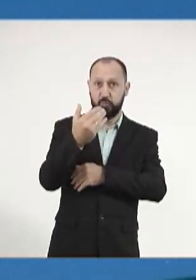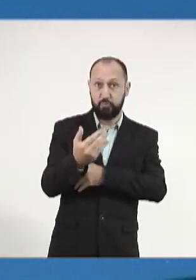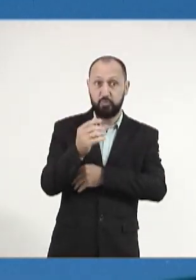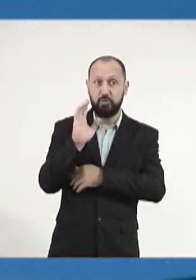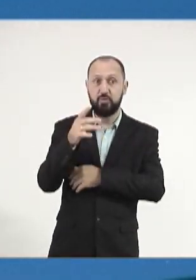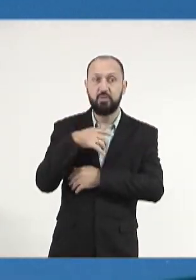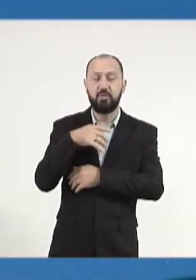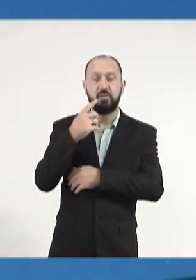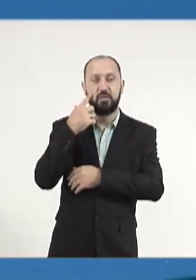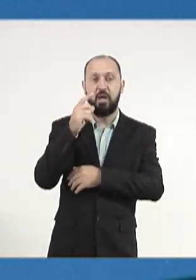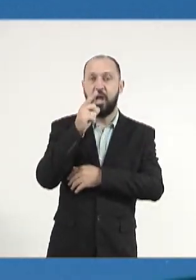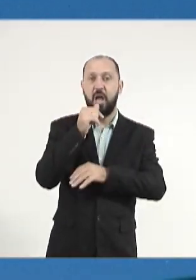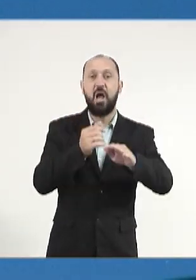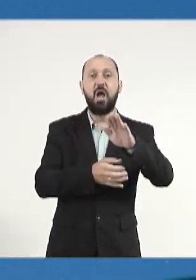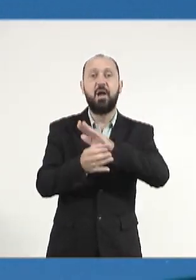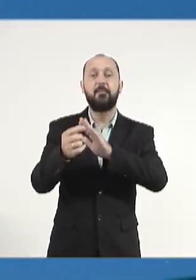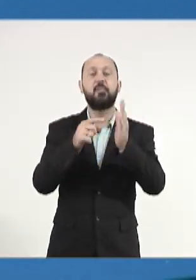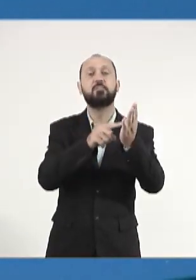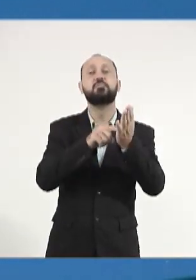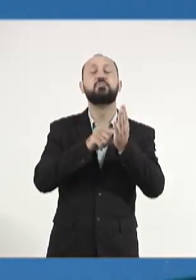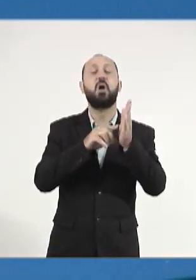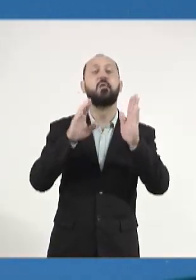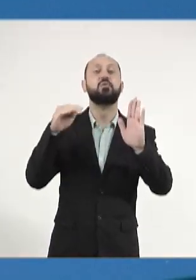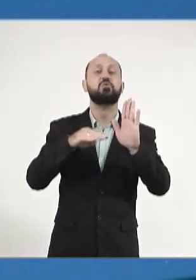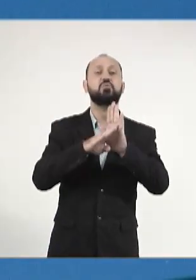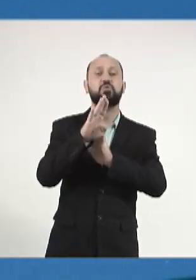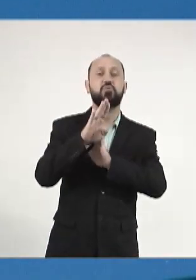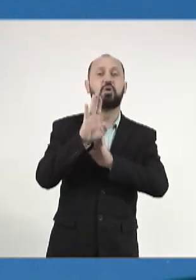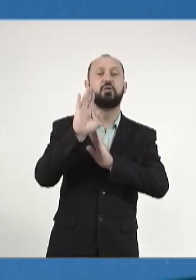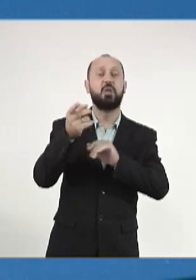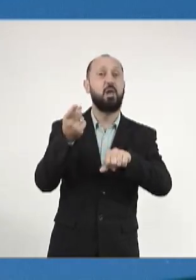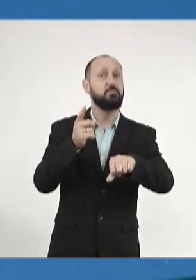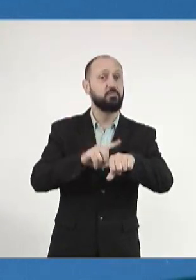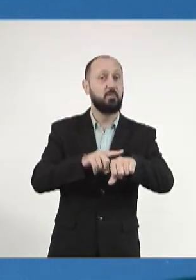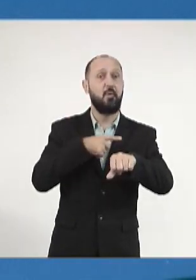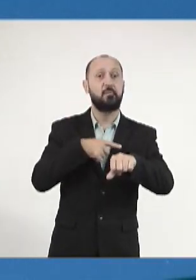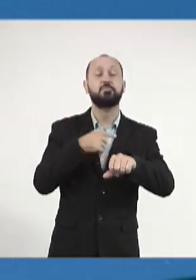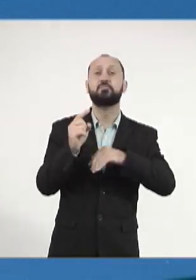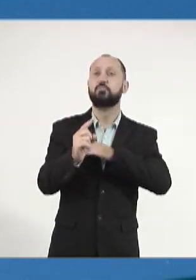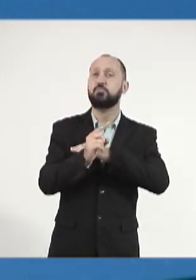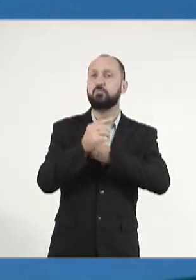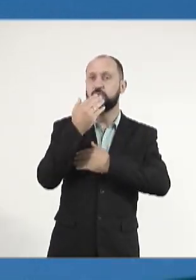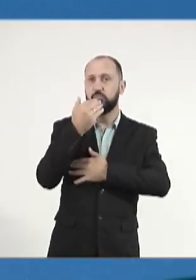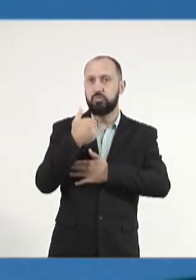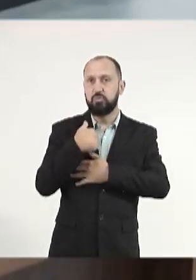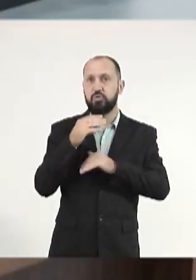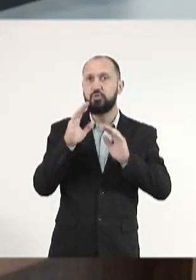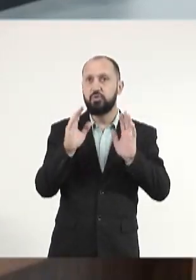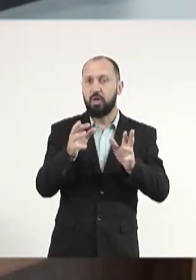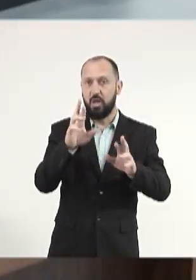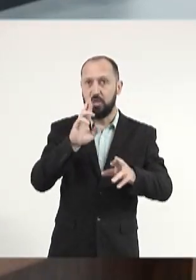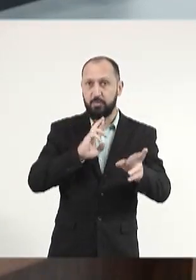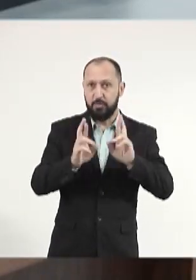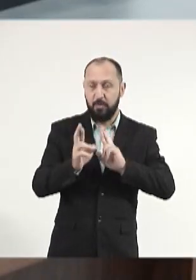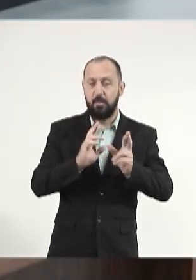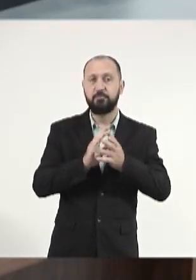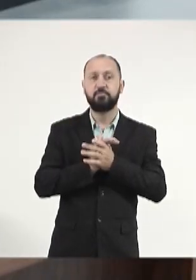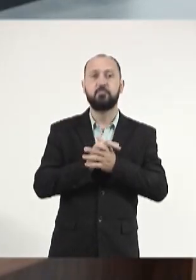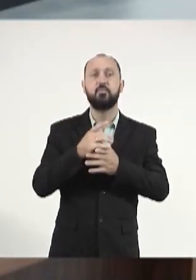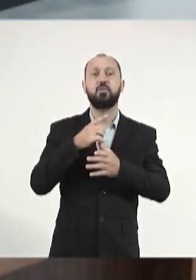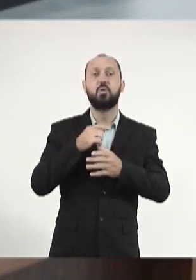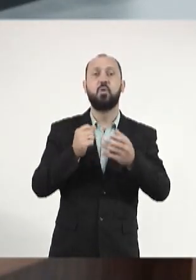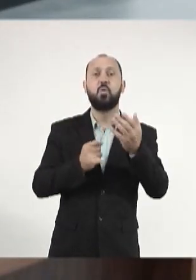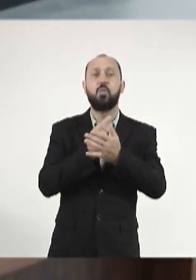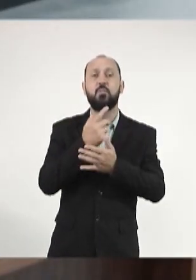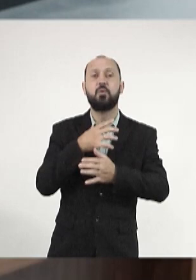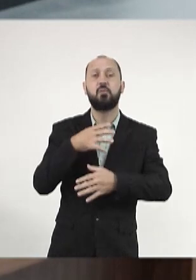solicitei à Sanesul que enviasse caminhões-pipa e a Sanesul já de imediato atendeu ao nosso pedido. Também nós adquirimos por